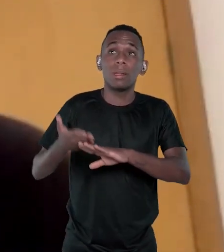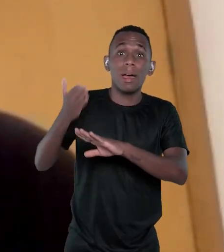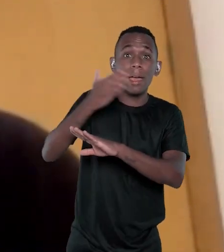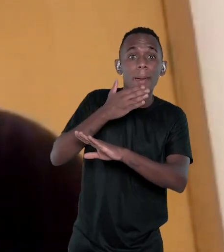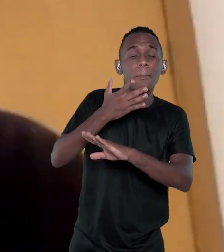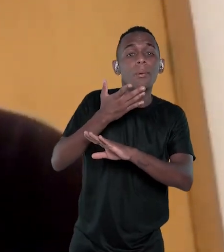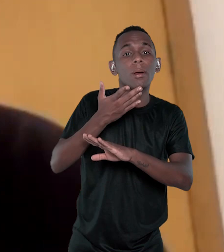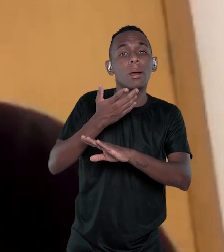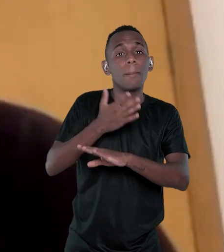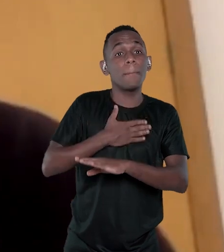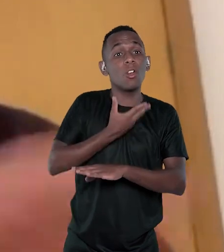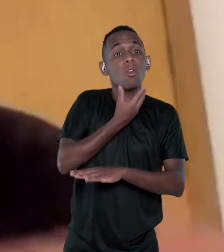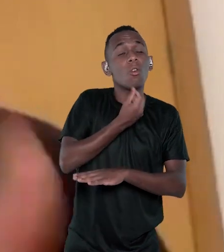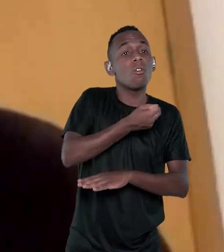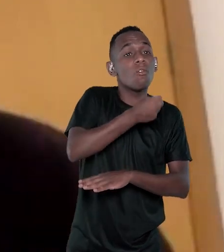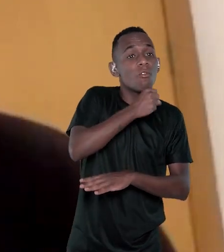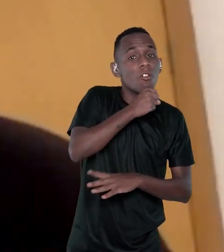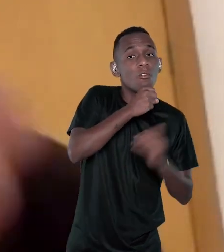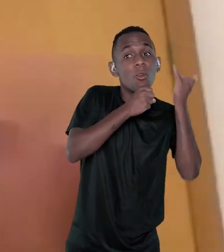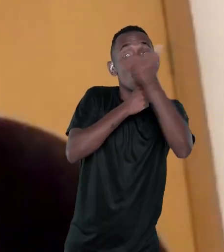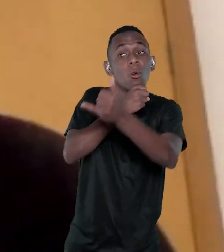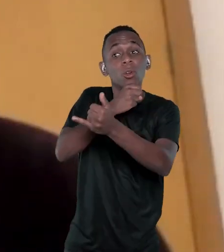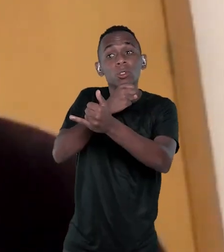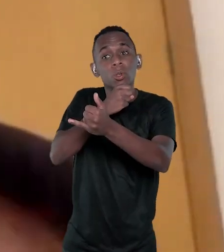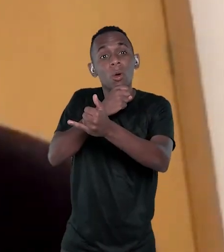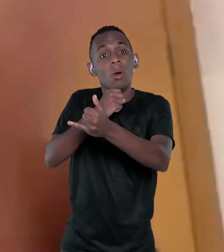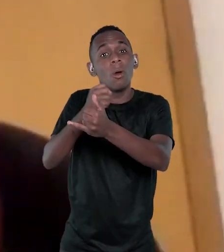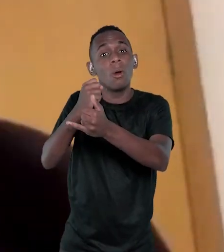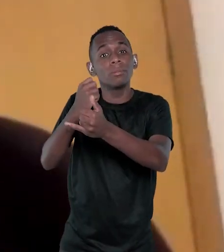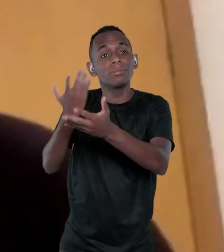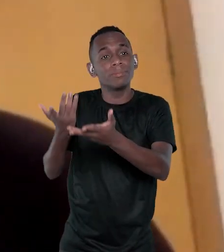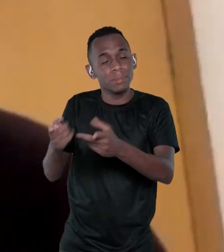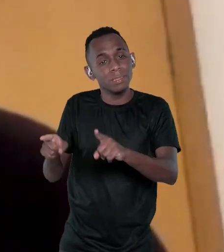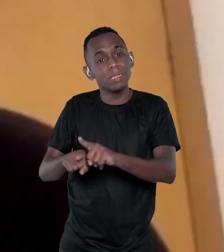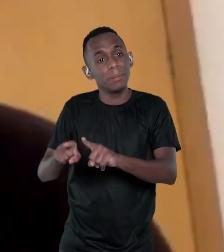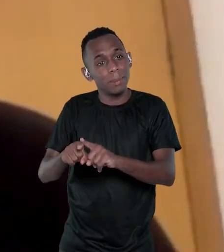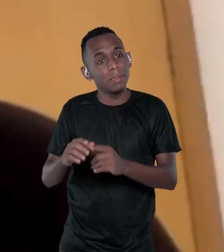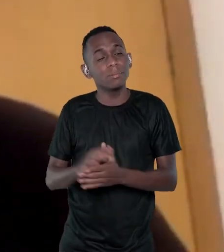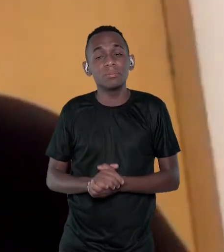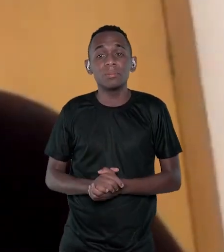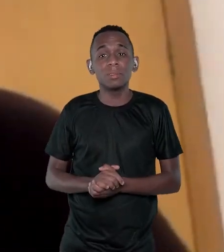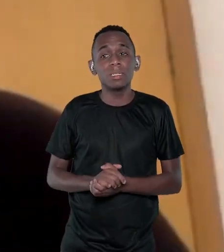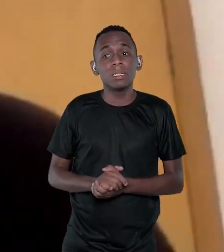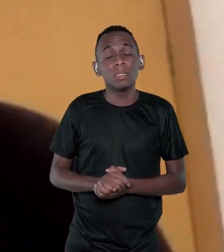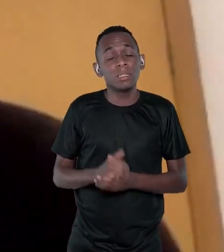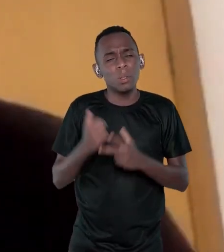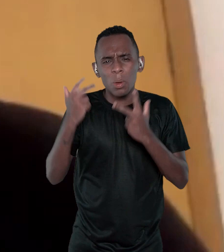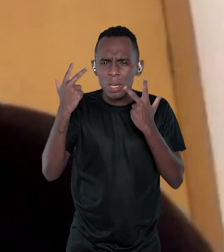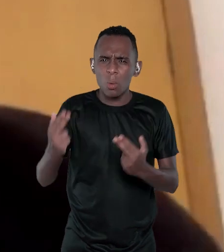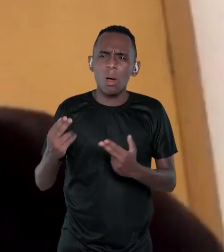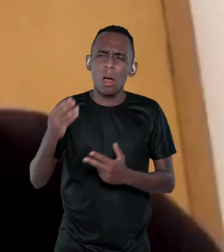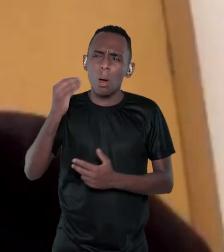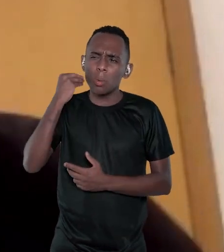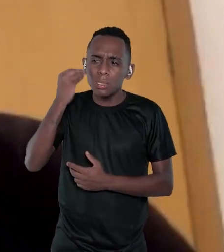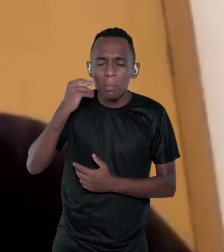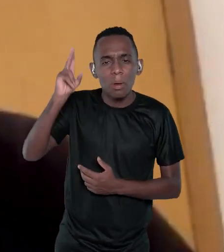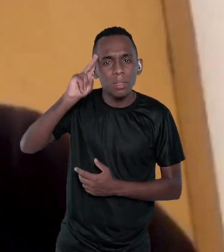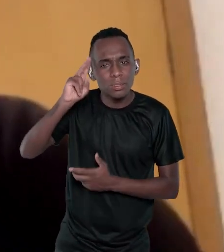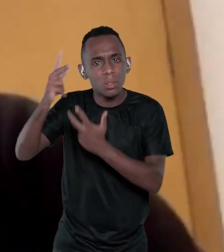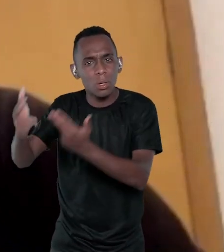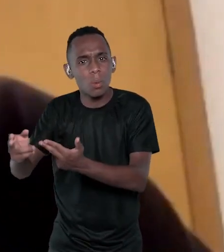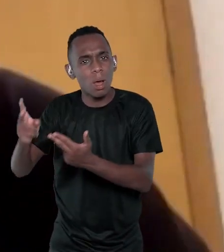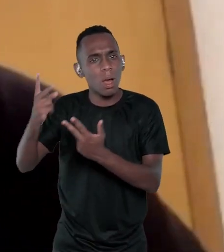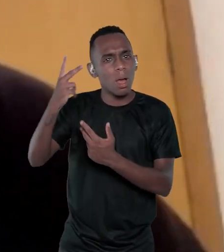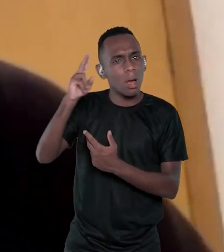para o pai dele, que o avô do Beto tinha morrido. Eu acho curioso isso,